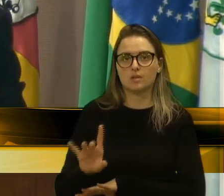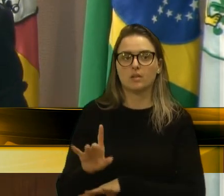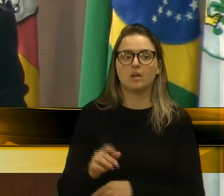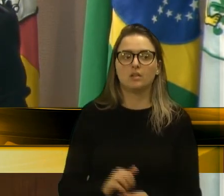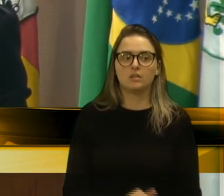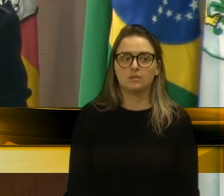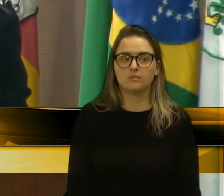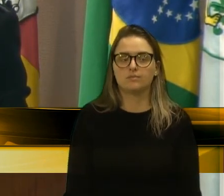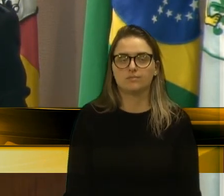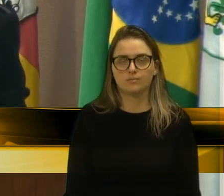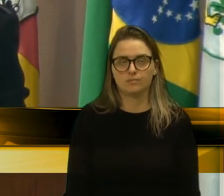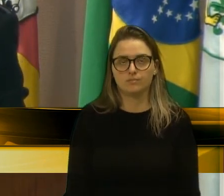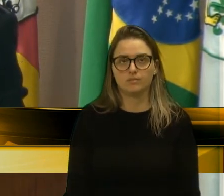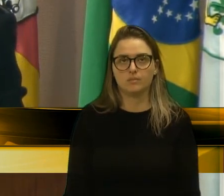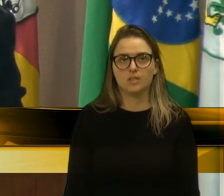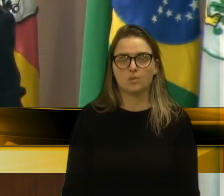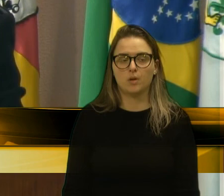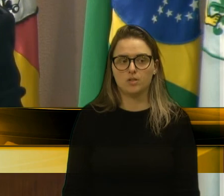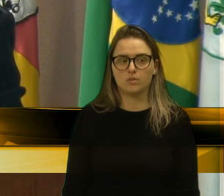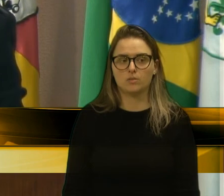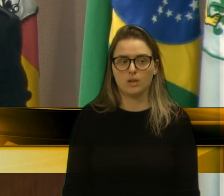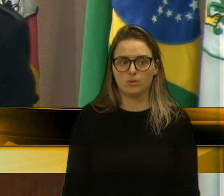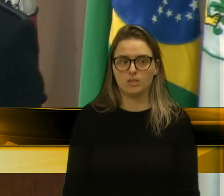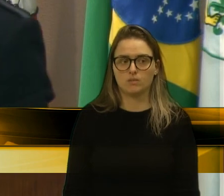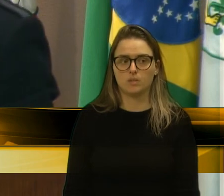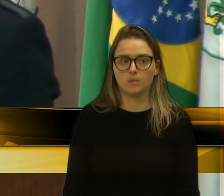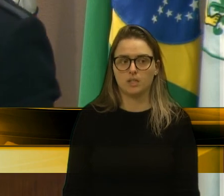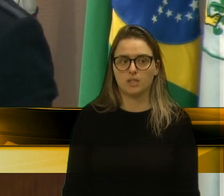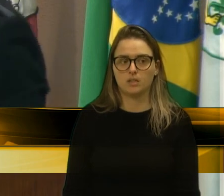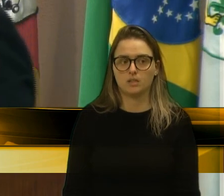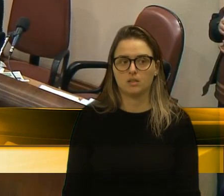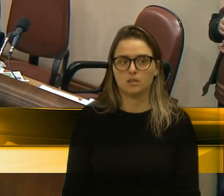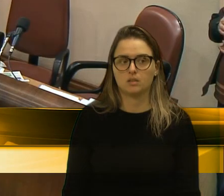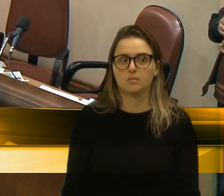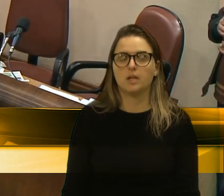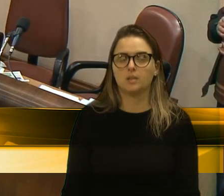paladinha. Né? Obrigado. E vereador. Agradeço, muito obrigado. Próximo vereador.